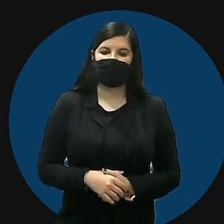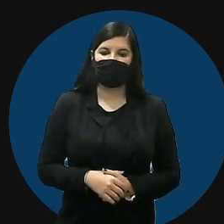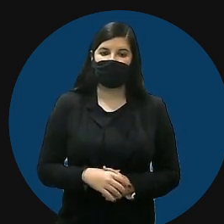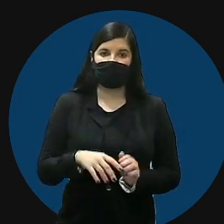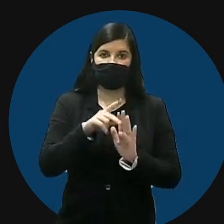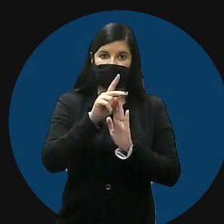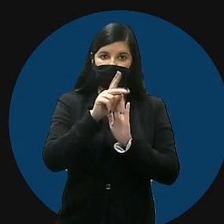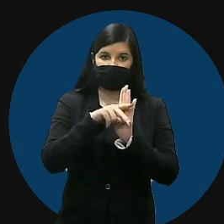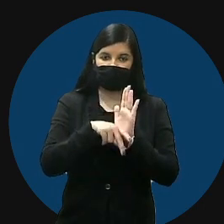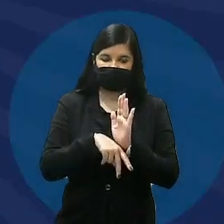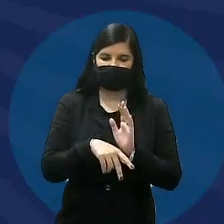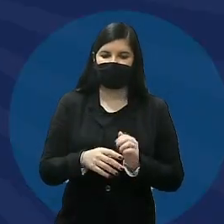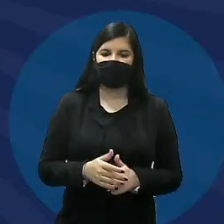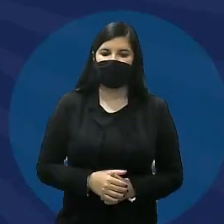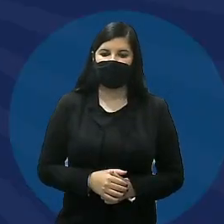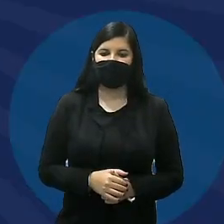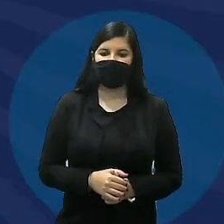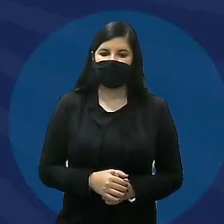projeto.